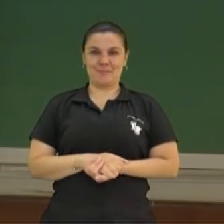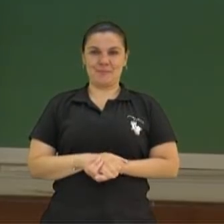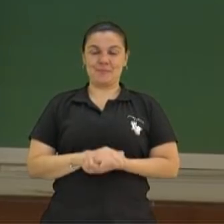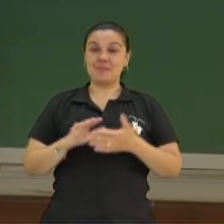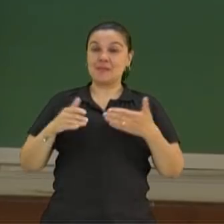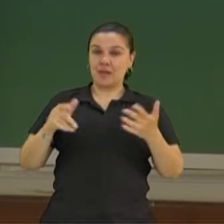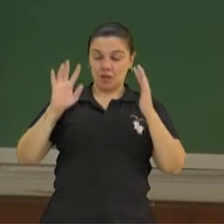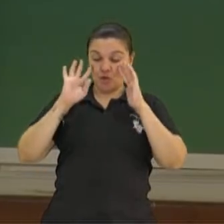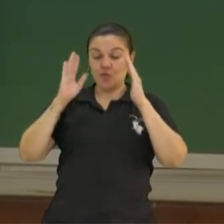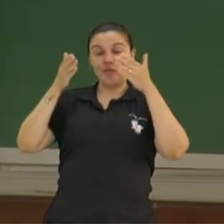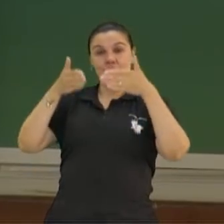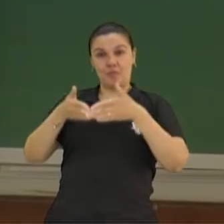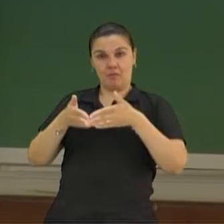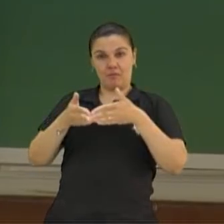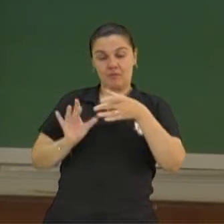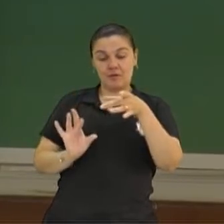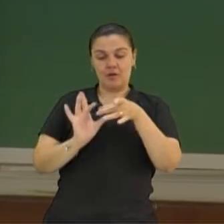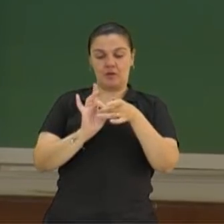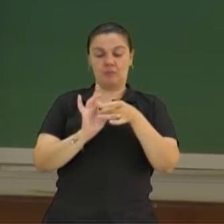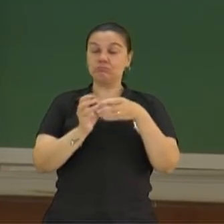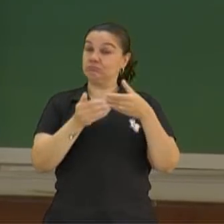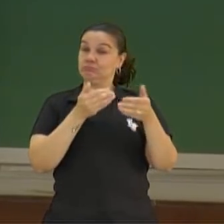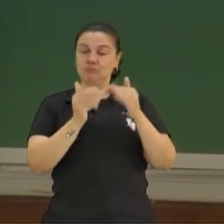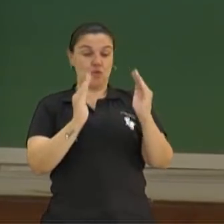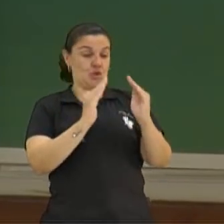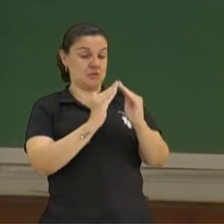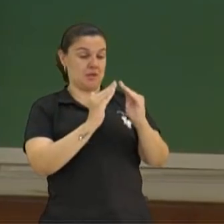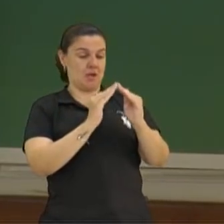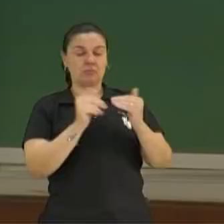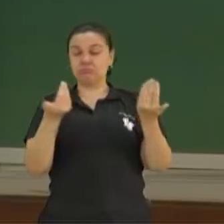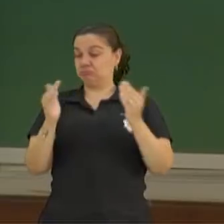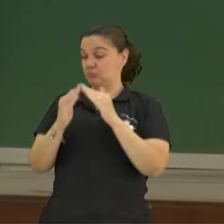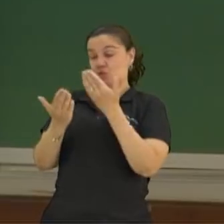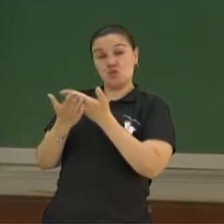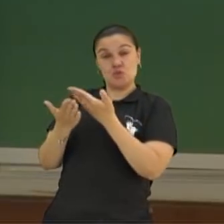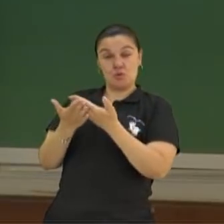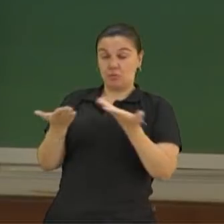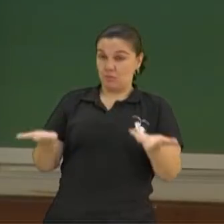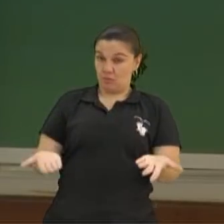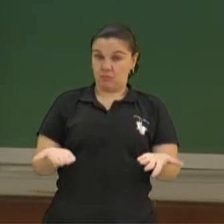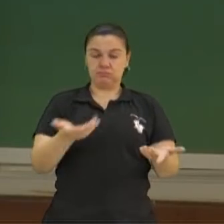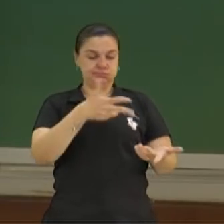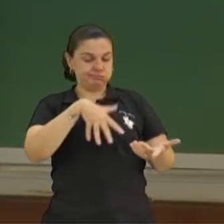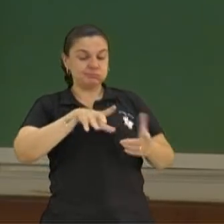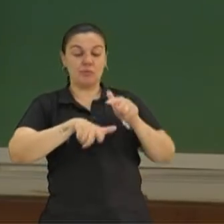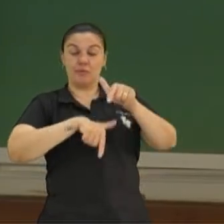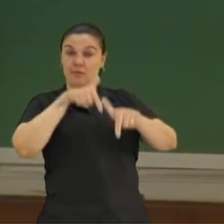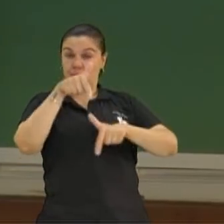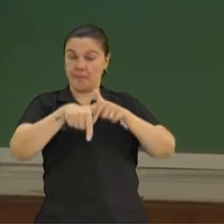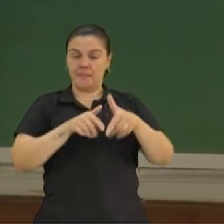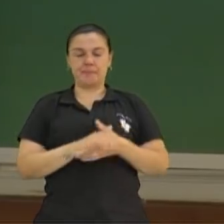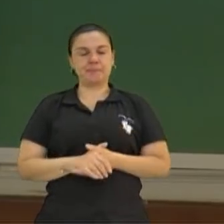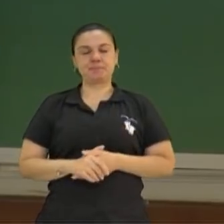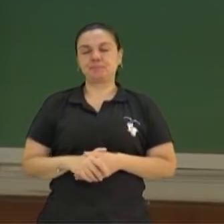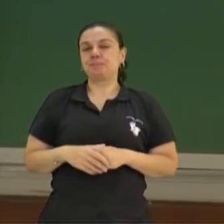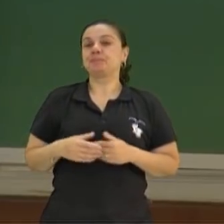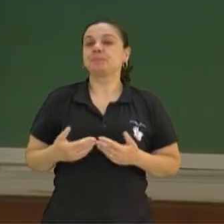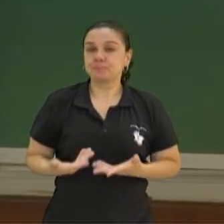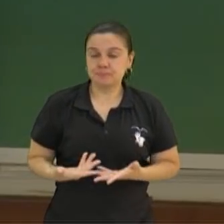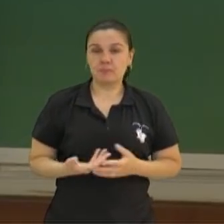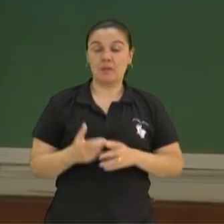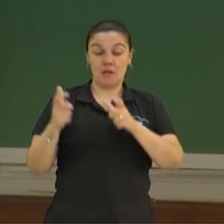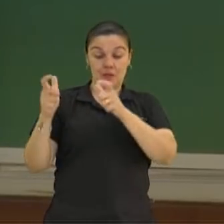estamos diretamente ligados, seja a nossa casa, nossa escola, nosso colégio, nosso ambiente de trabalho. Enfim,